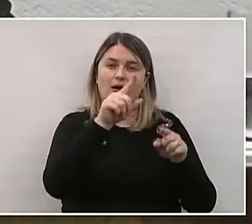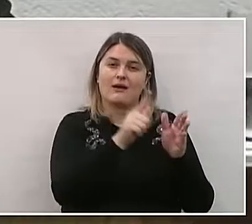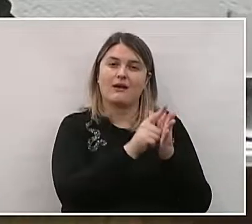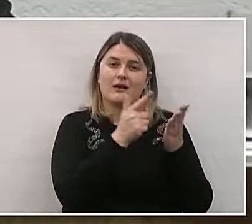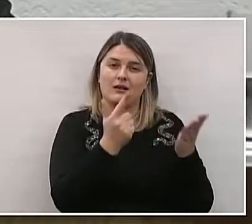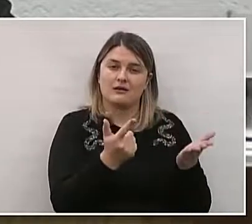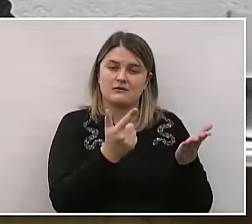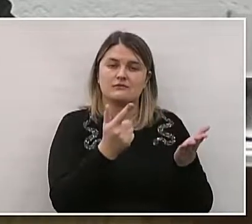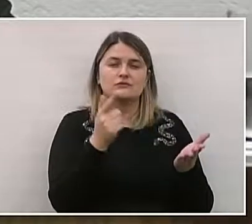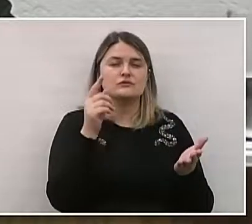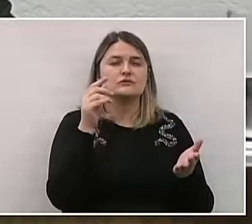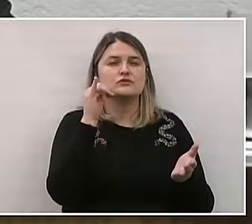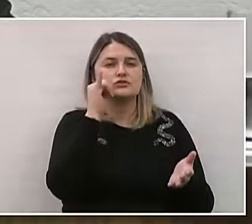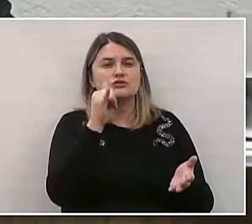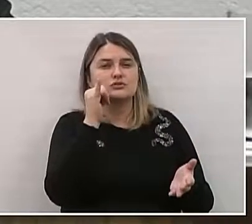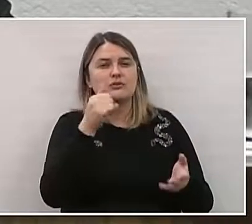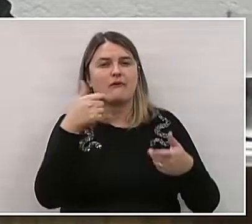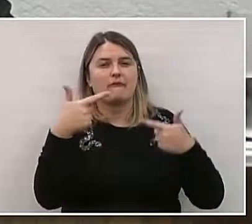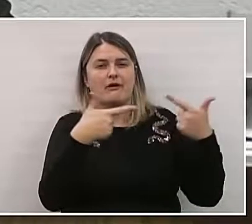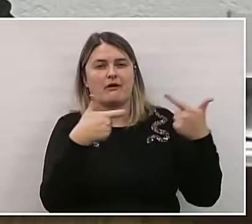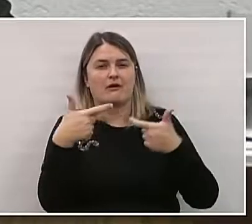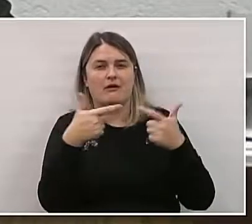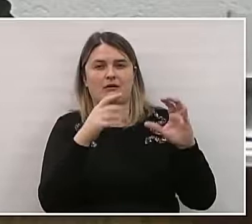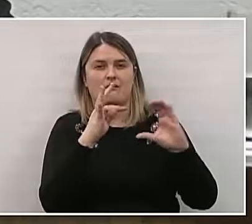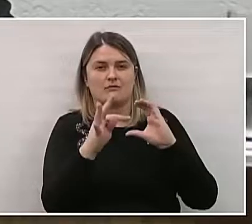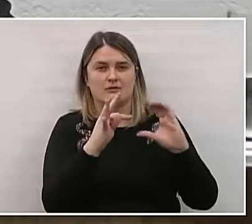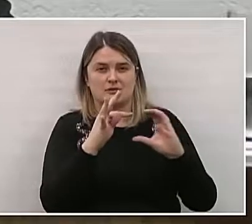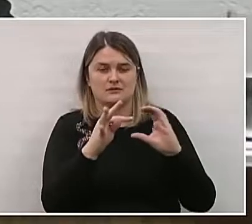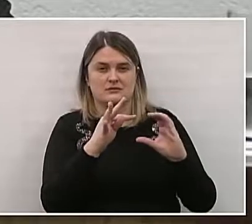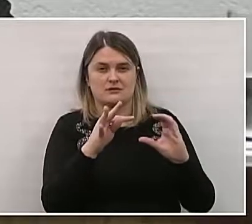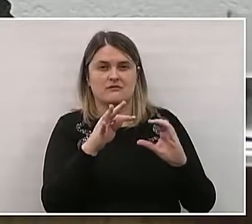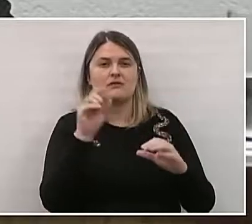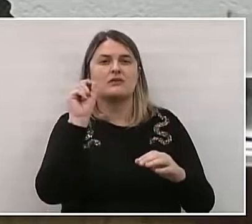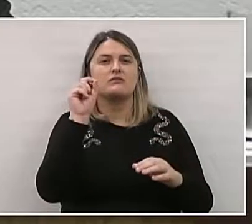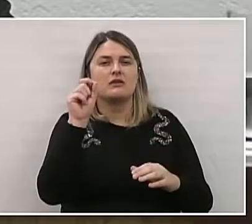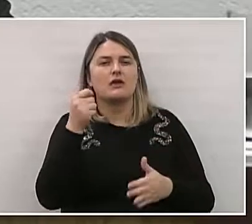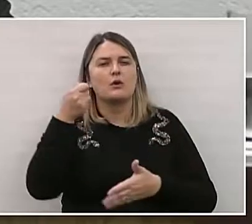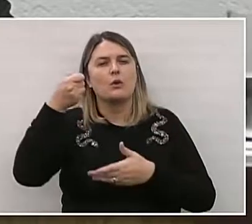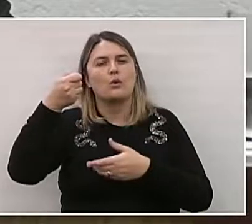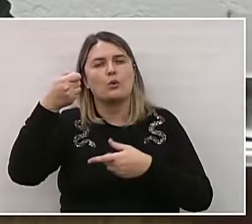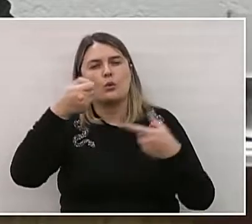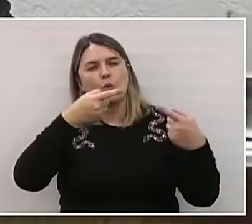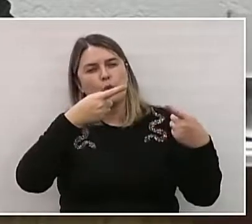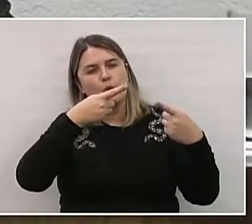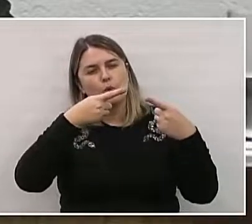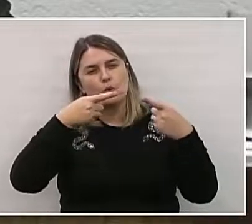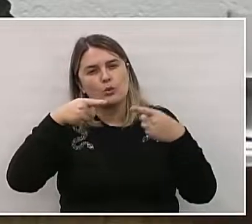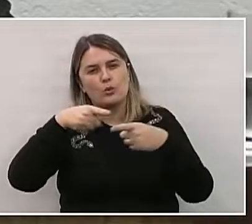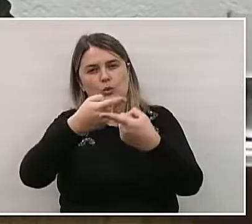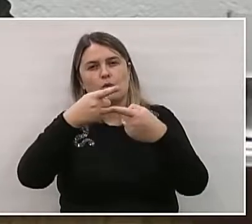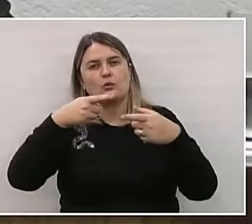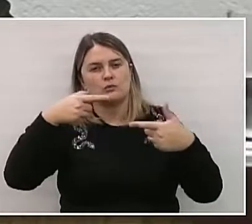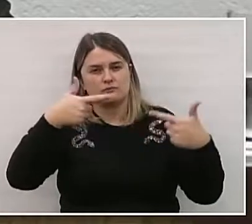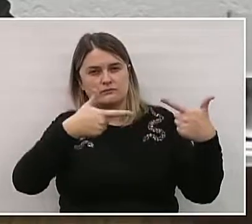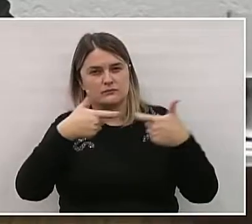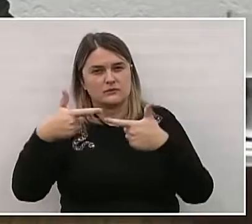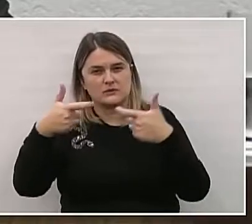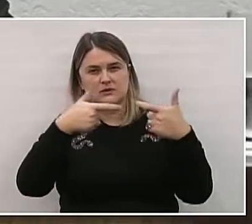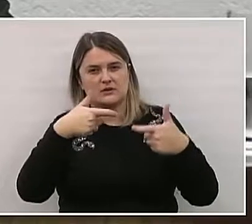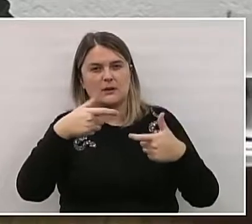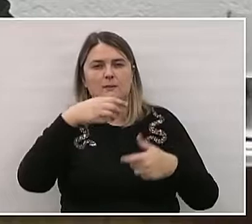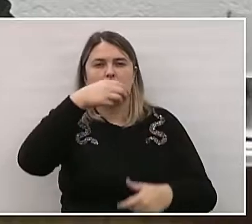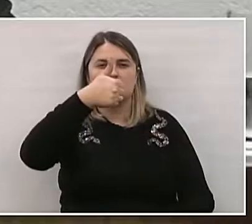que relata a Guerra do Contestado, contada por quem esteve lutando naquele território entre